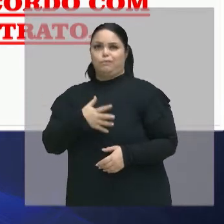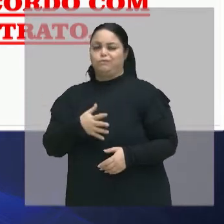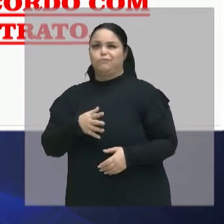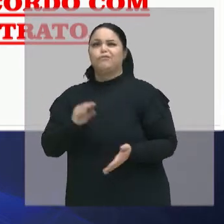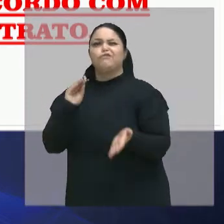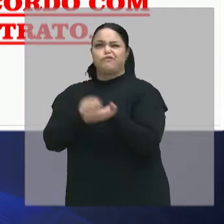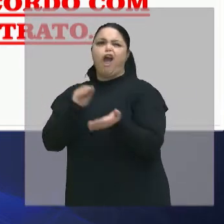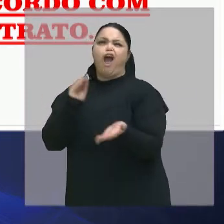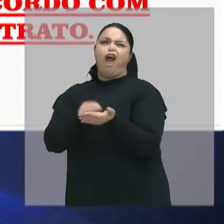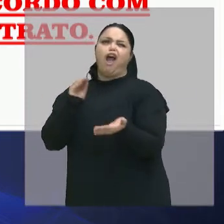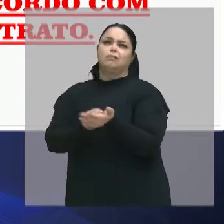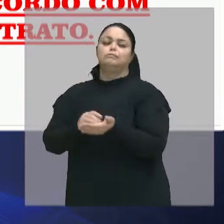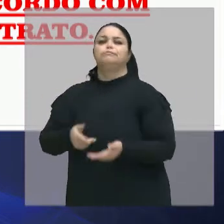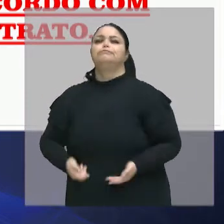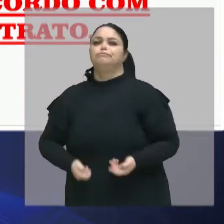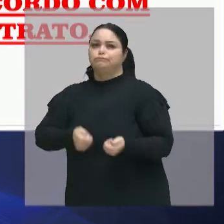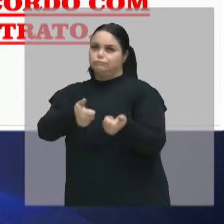completo